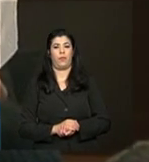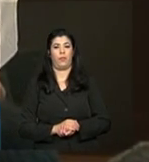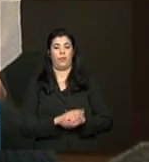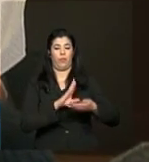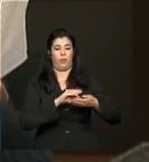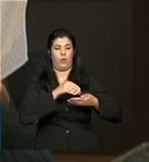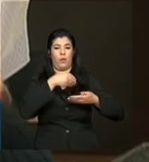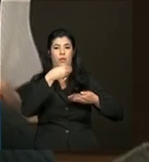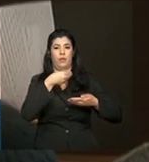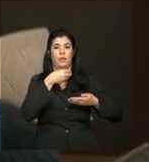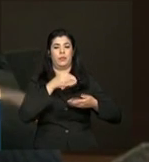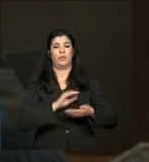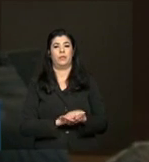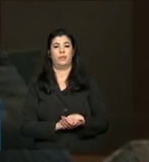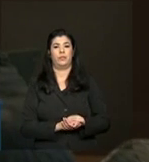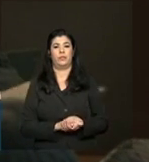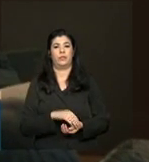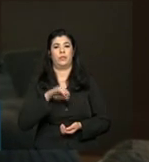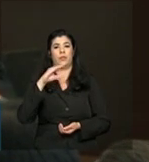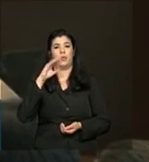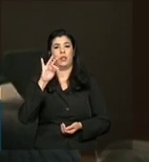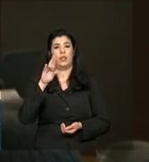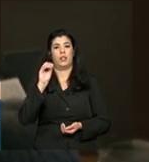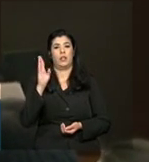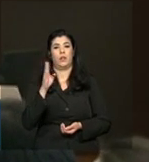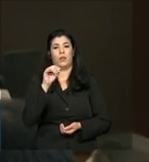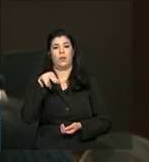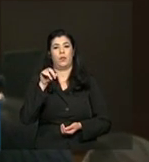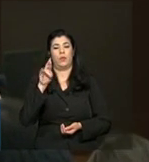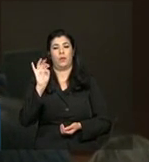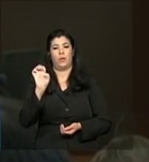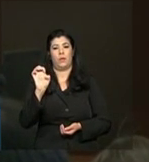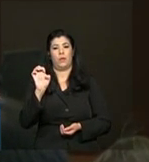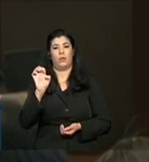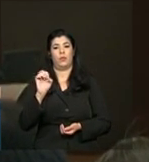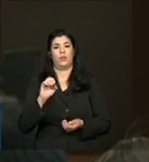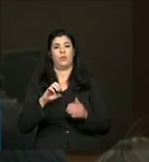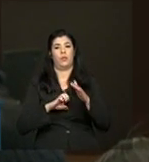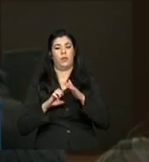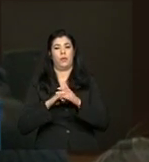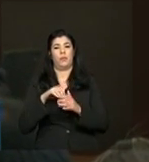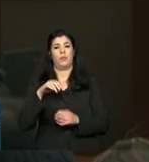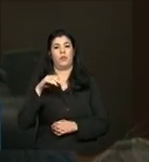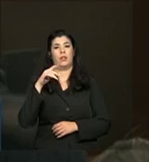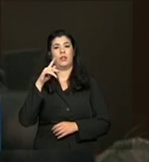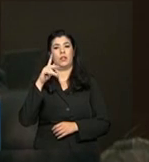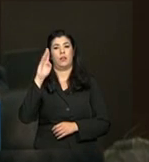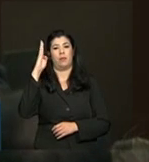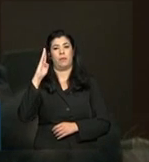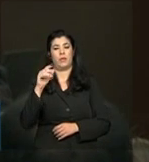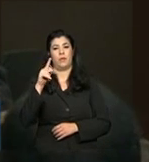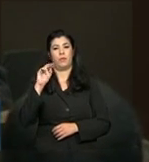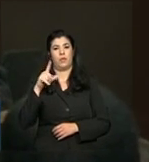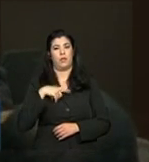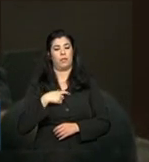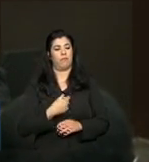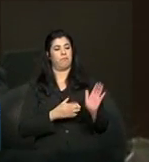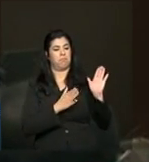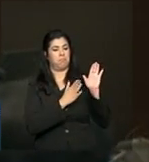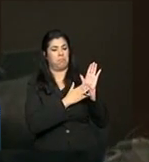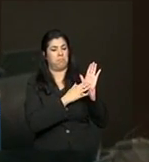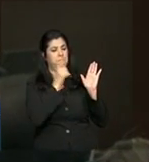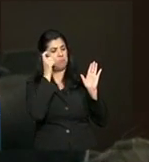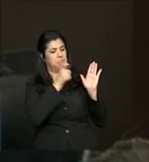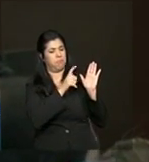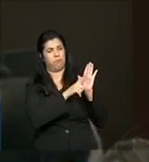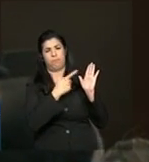Envelope entregue pelo consórcio Centro-Norte, representado pela corretora Brasil Plural, declara que não possui interesse em